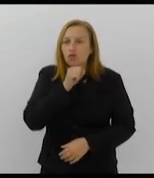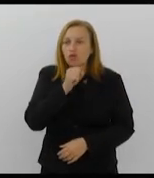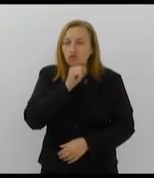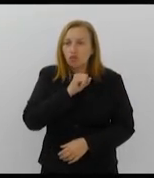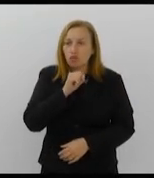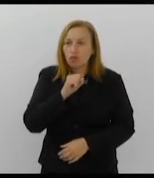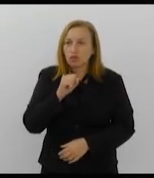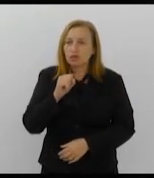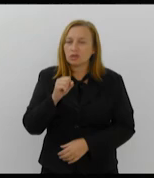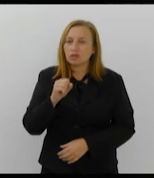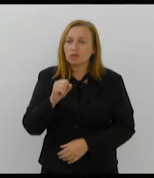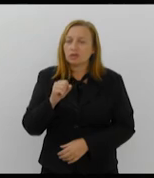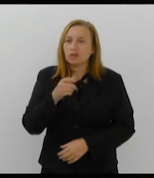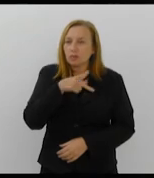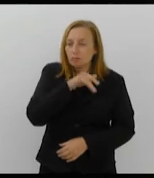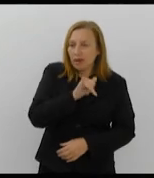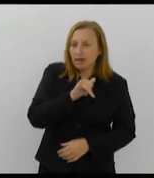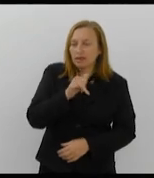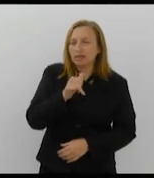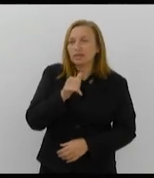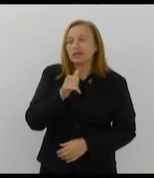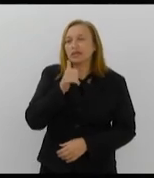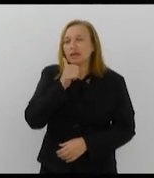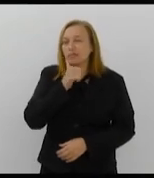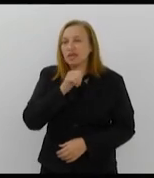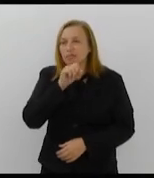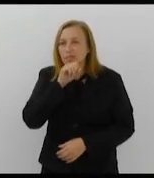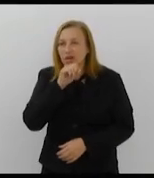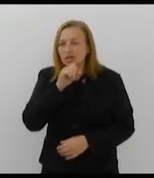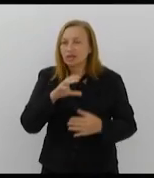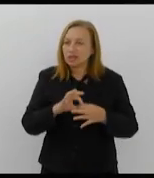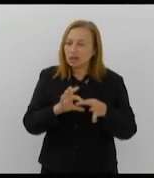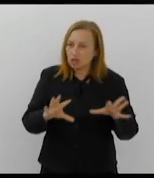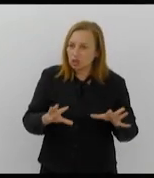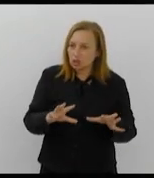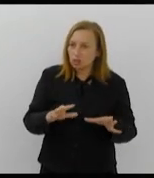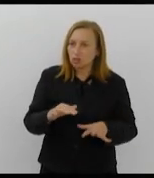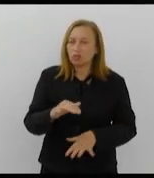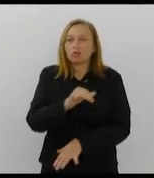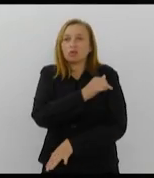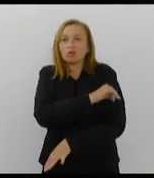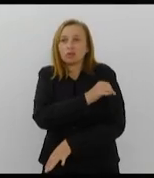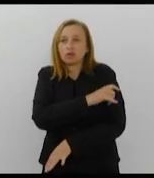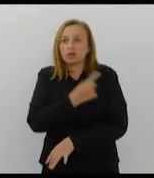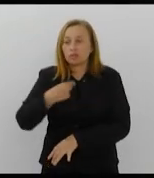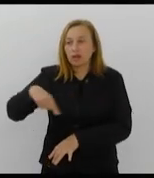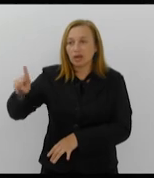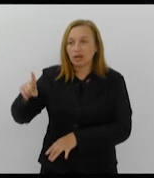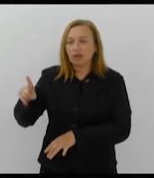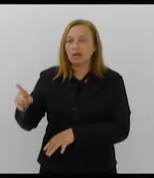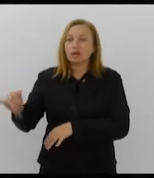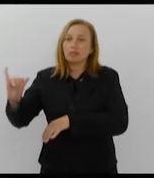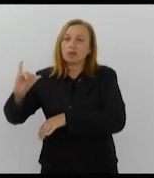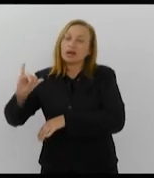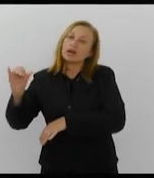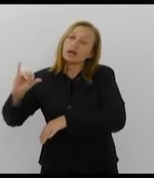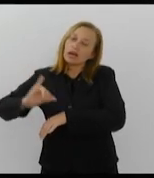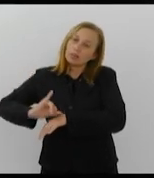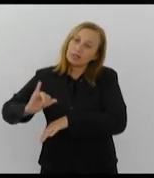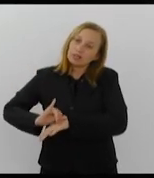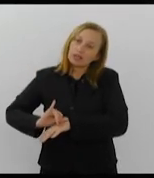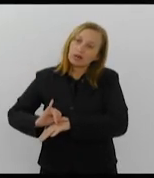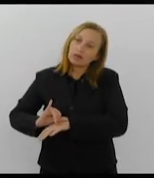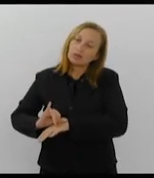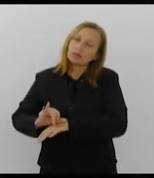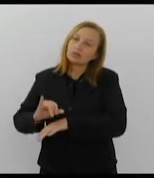década de 1960, deixaram o solo fluminense para construir uma vida na nova capital do país, onde se dedicaram à nobre